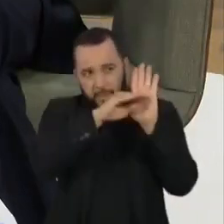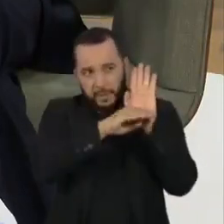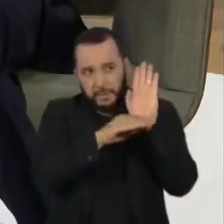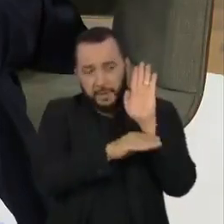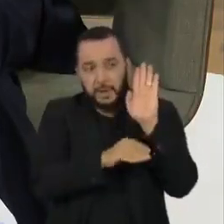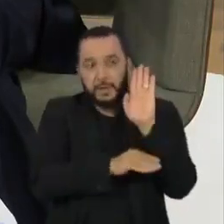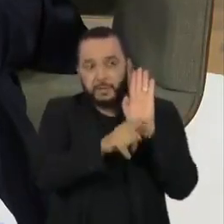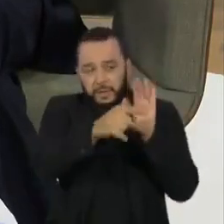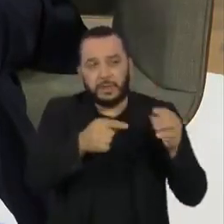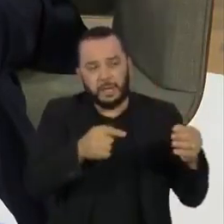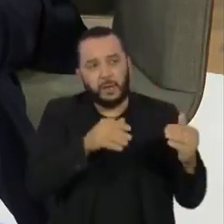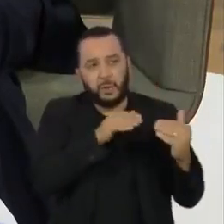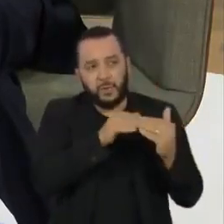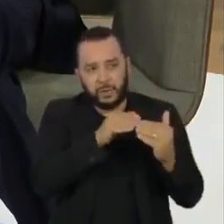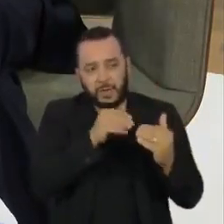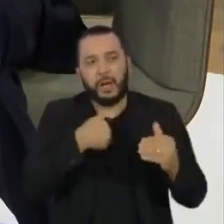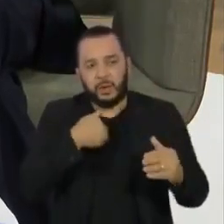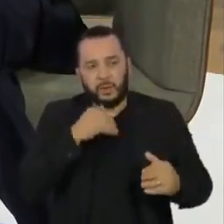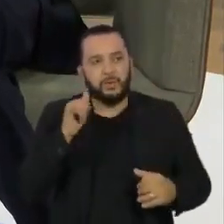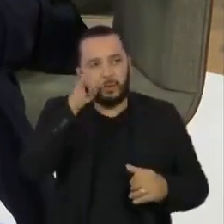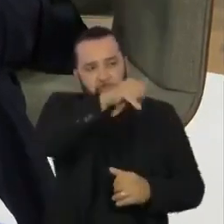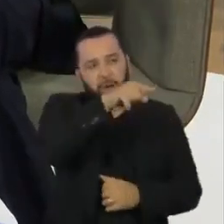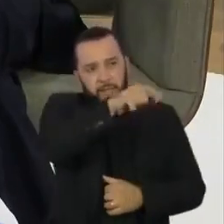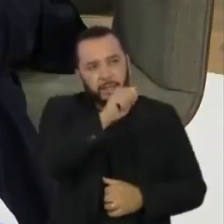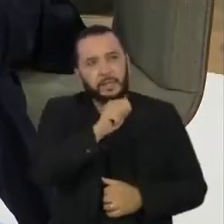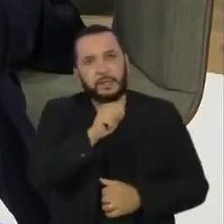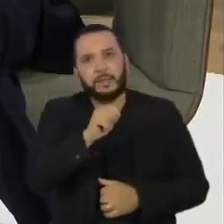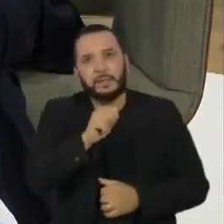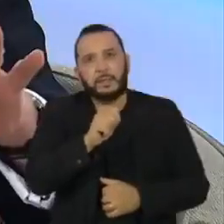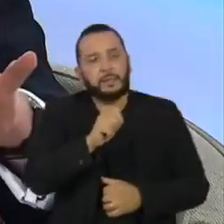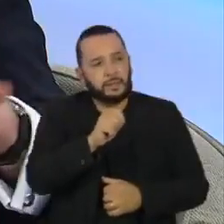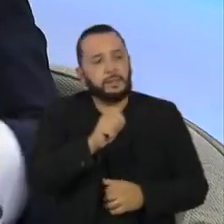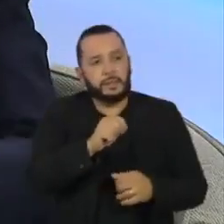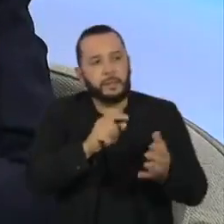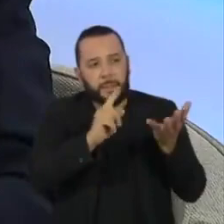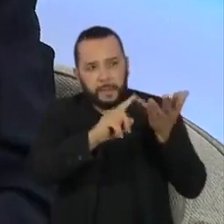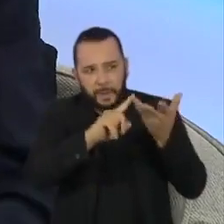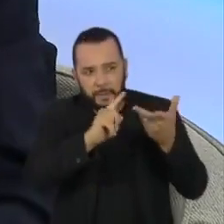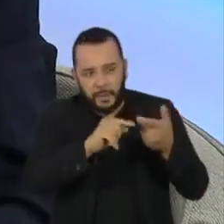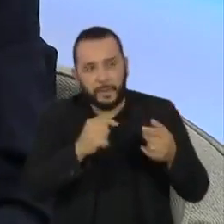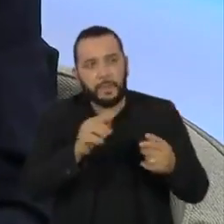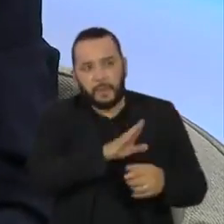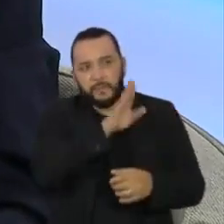se estiver de acordo eu posso chegar aí eu ligo para ele deixar tá ótimo pode vir aqui nós vamos redigir